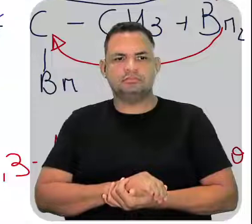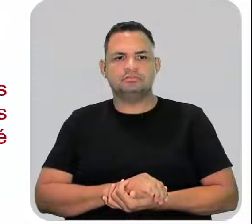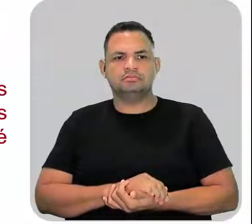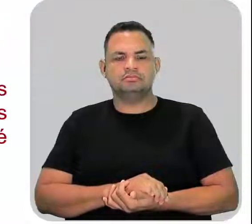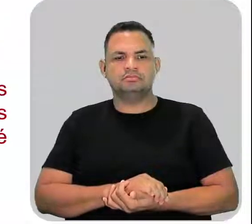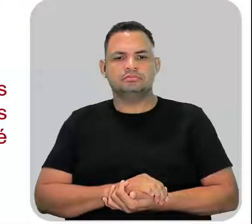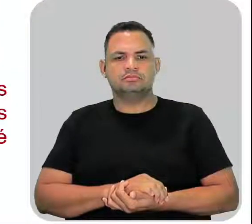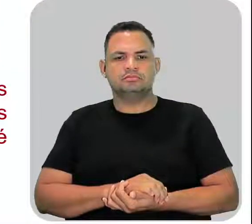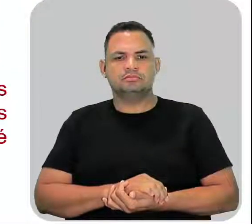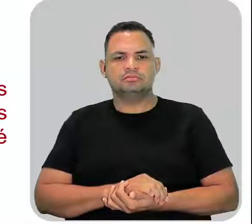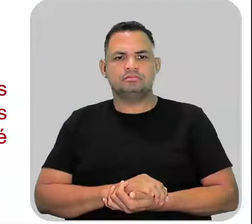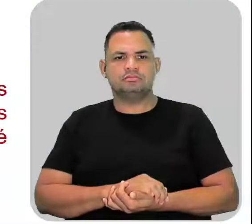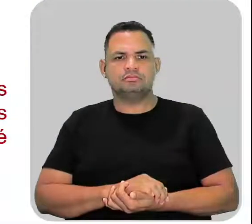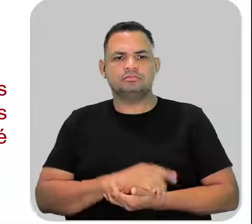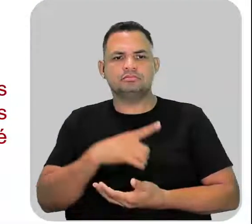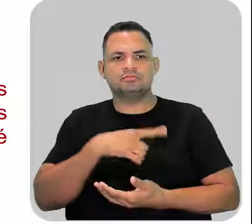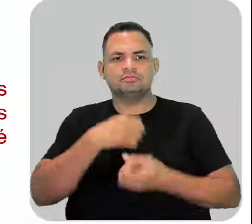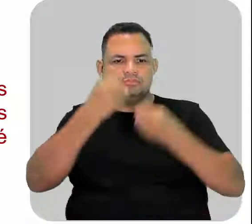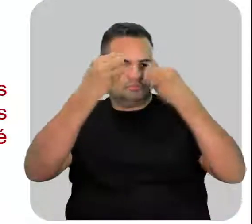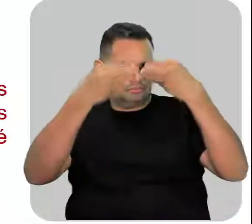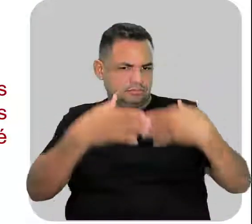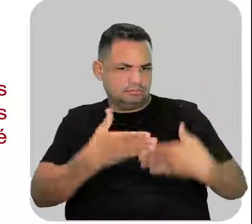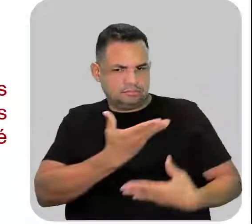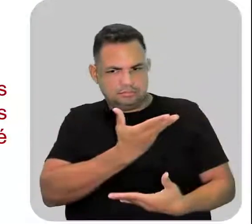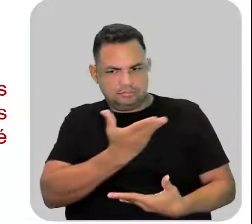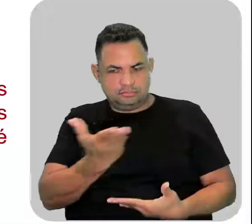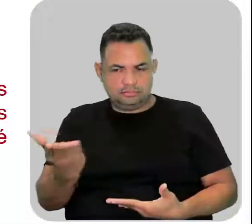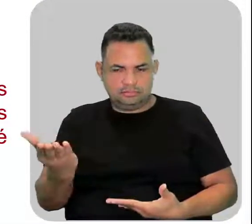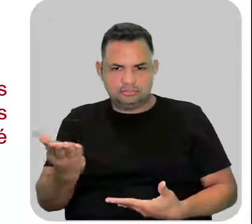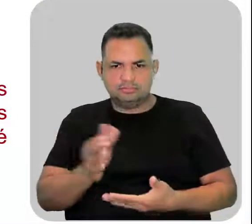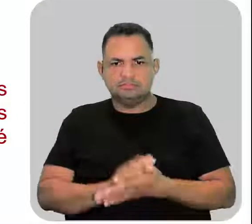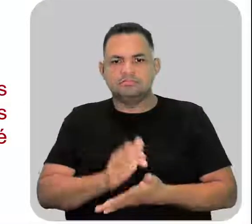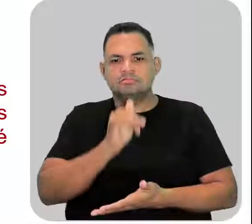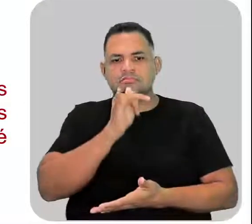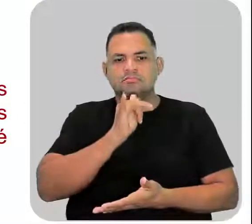C. Aqui a gente tem a explanação da exemplificação de como foi